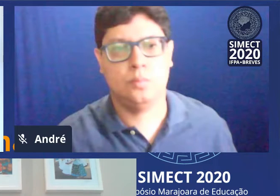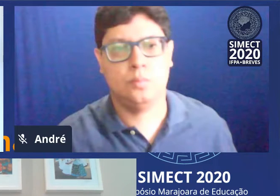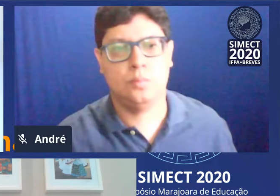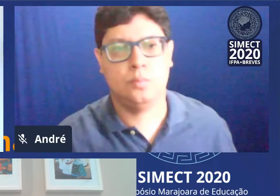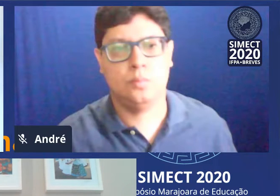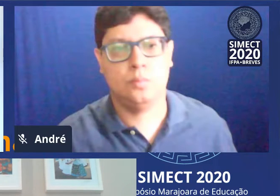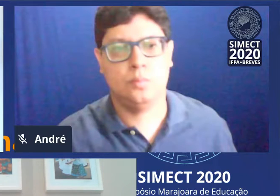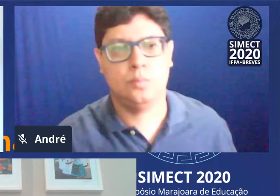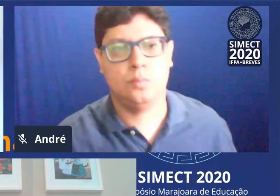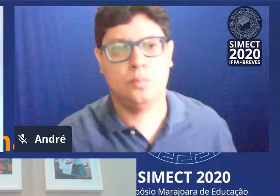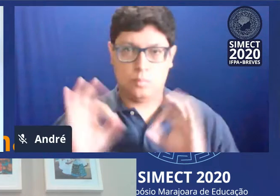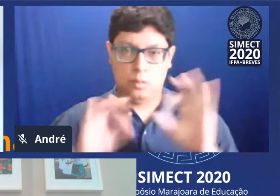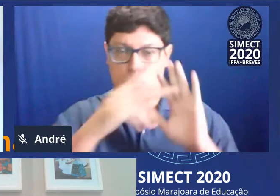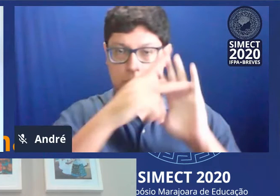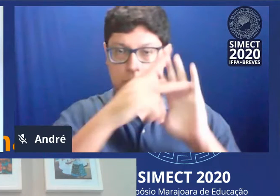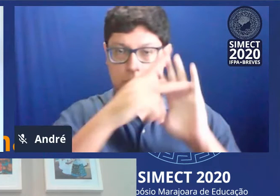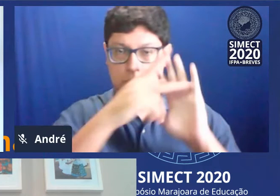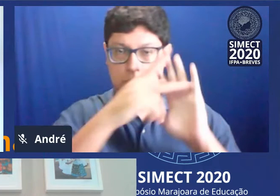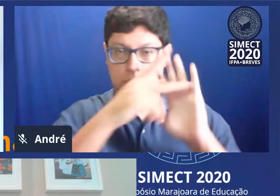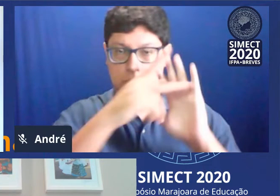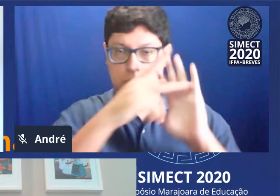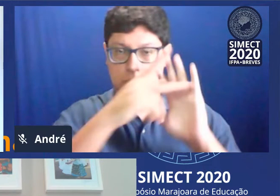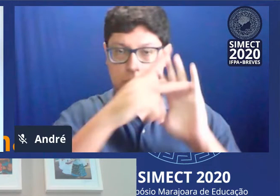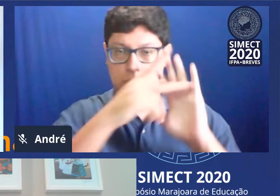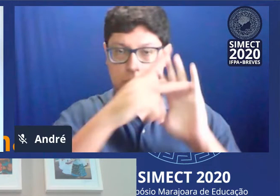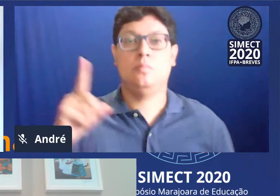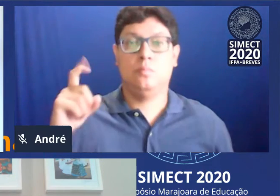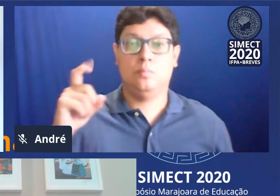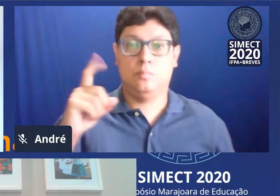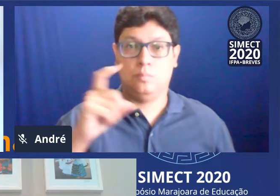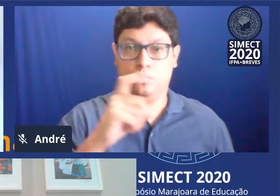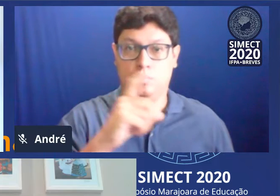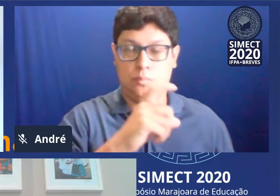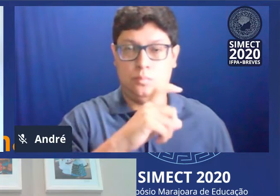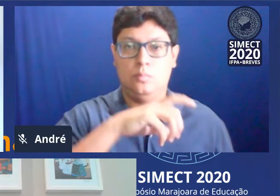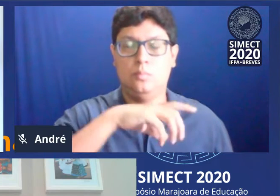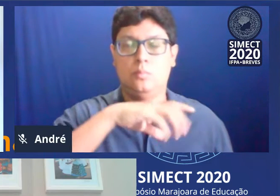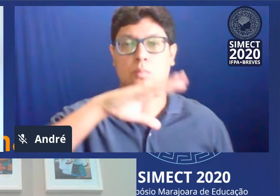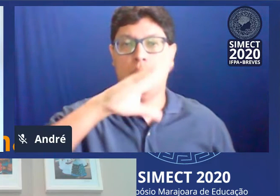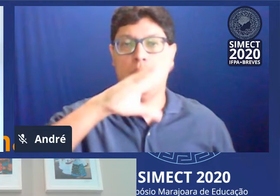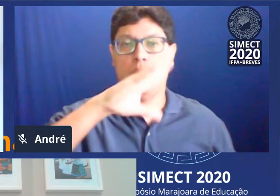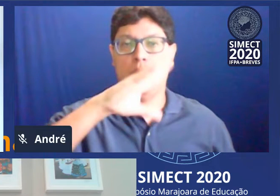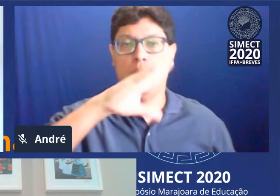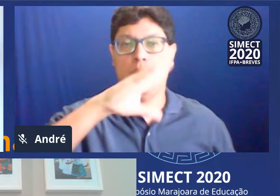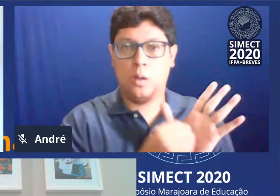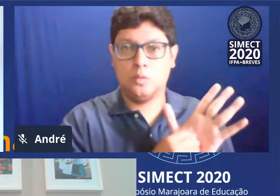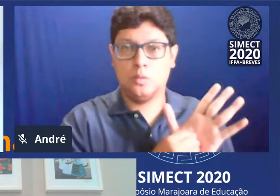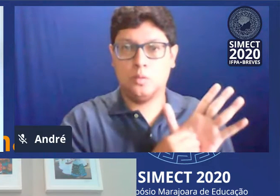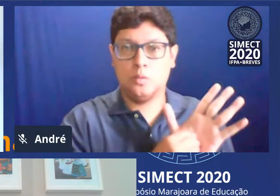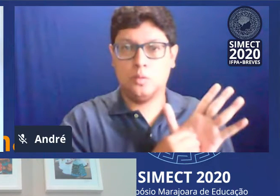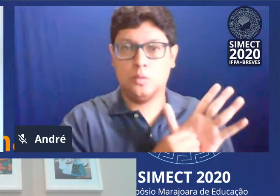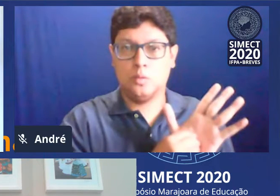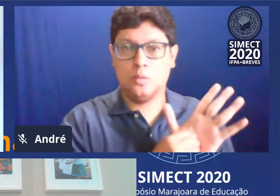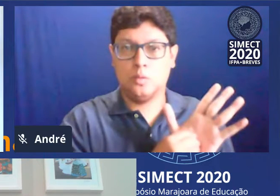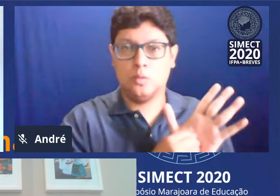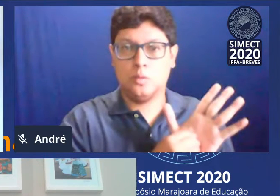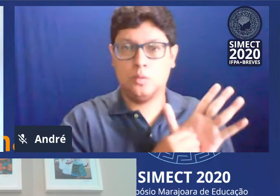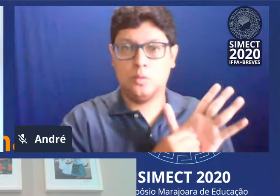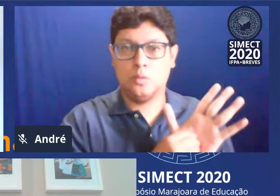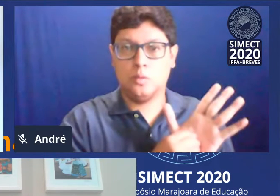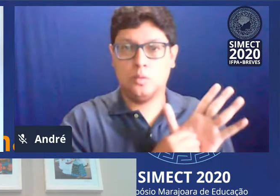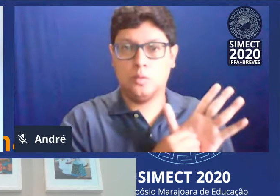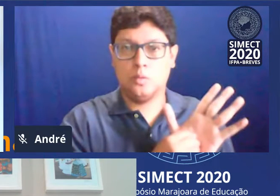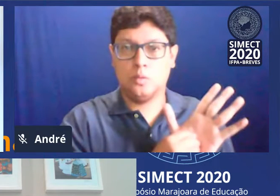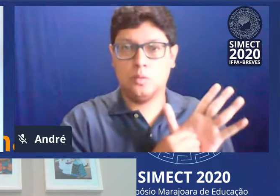da Amazônia desde 2011. Além disso, tem realizado estudos de ocorrência e distribuição de espécies exóticas do